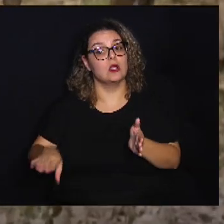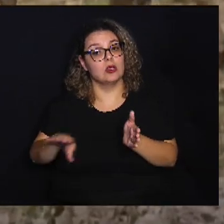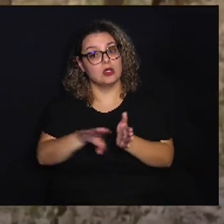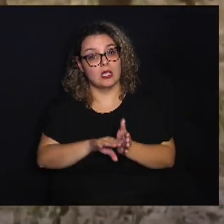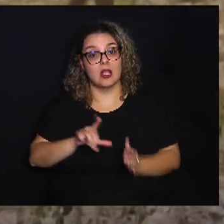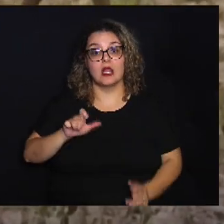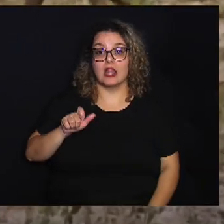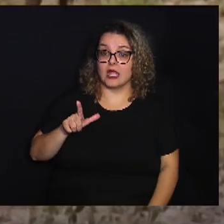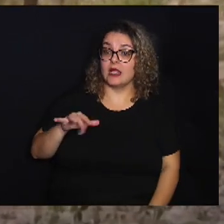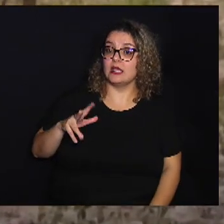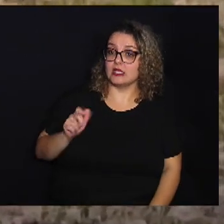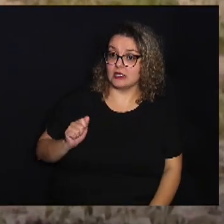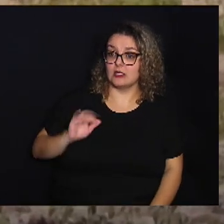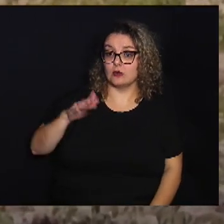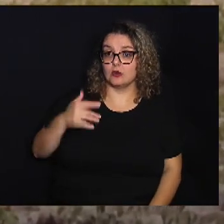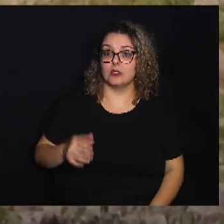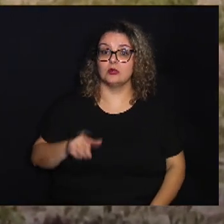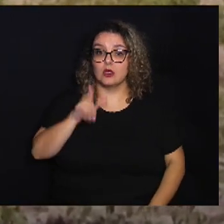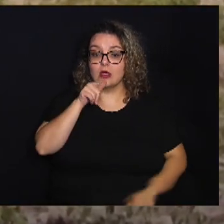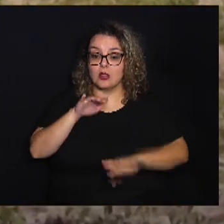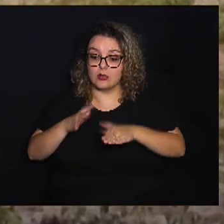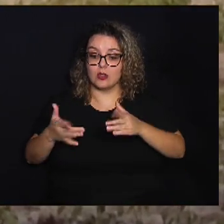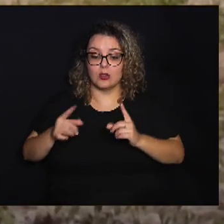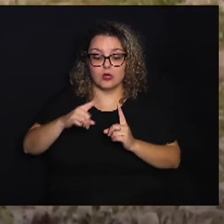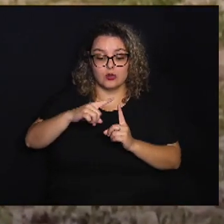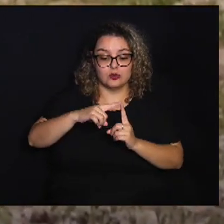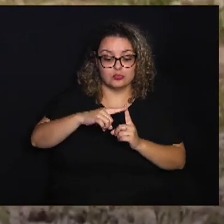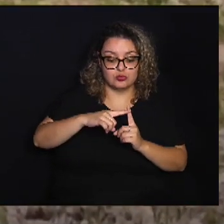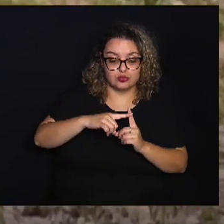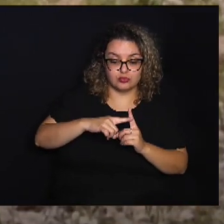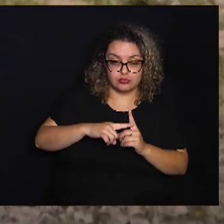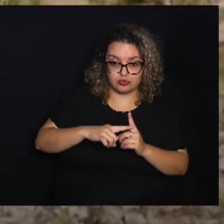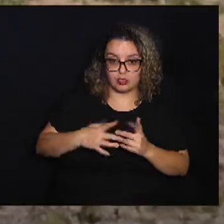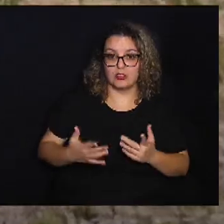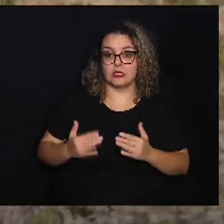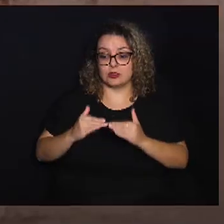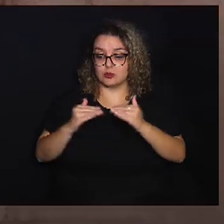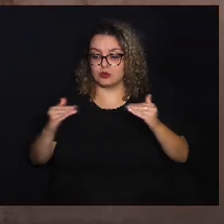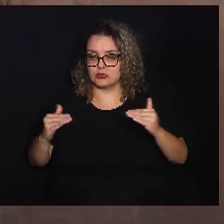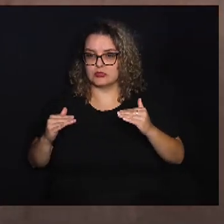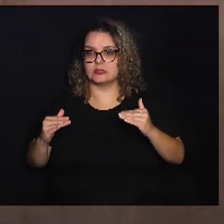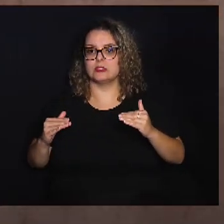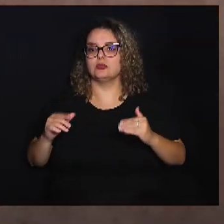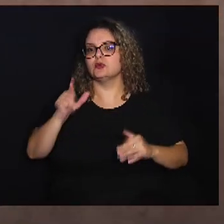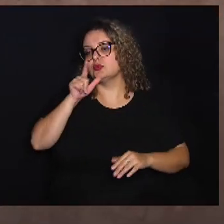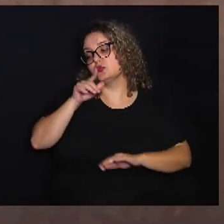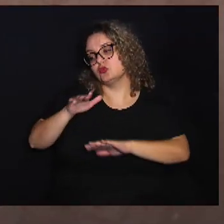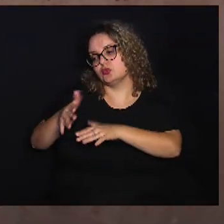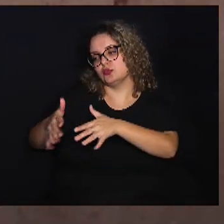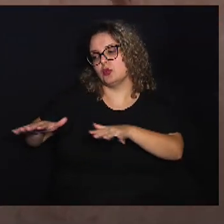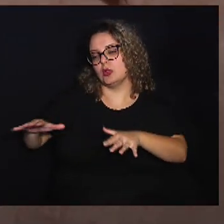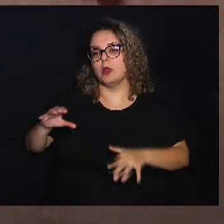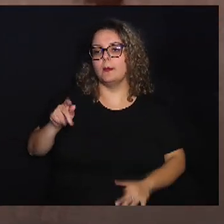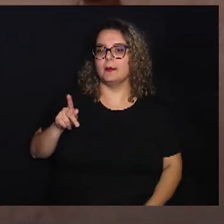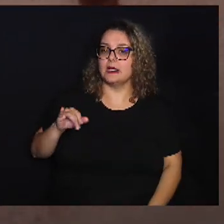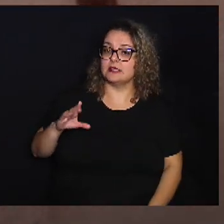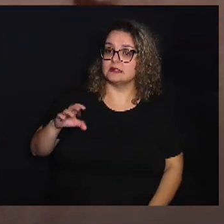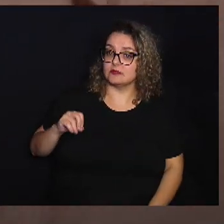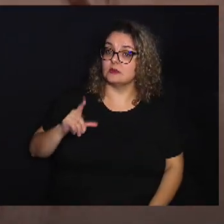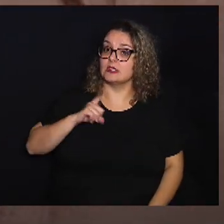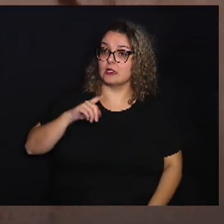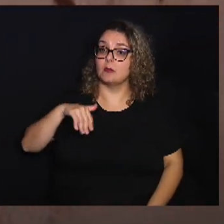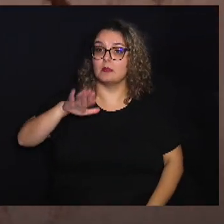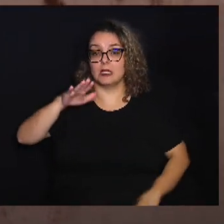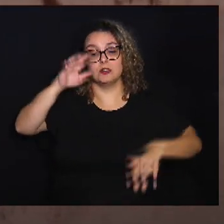Laninha, quando há o resfriamento da faixa equatorial central e centro-leste do Oceano Pacífico, haja mais chuva na região